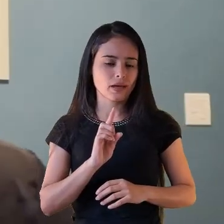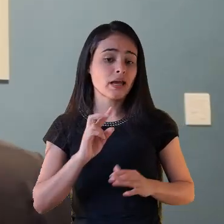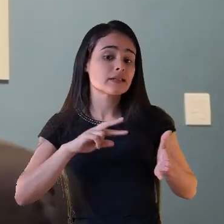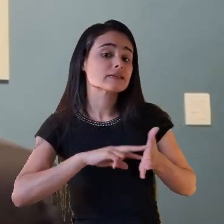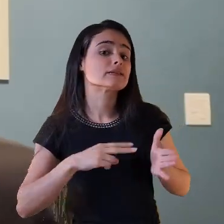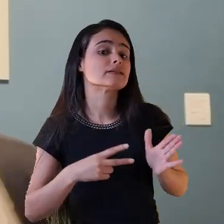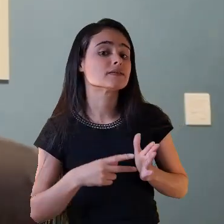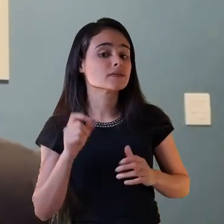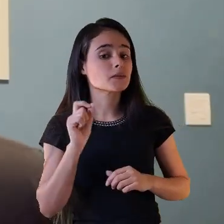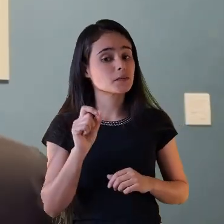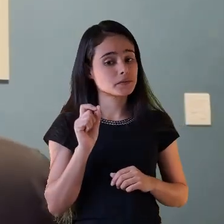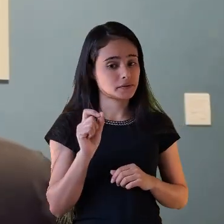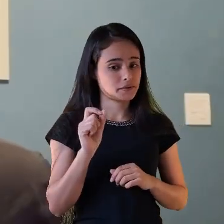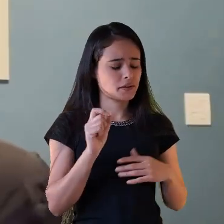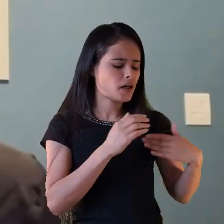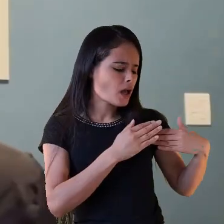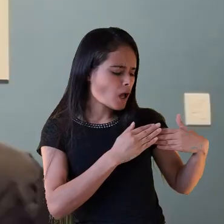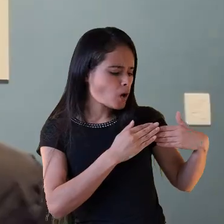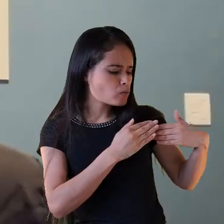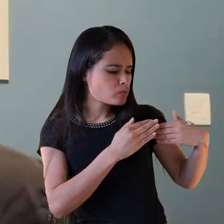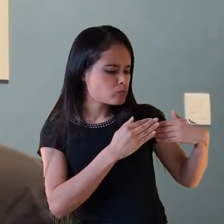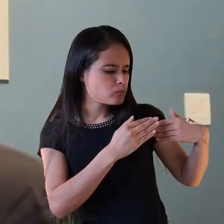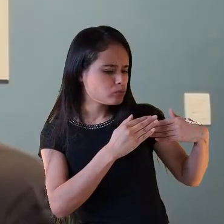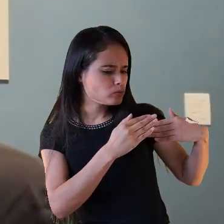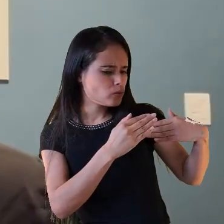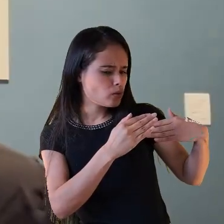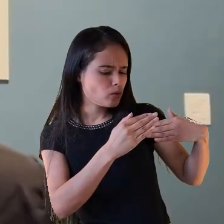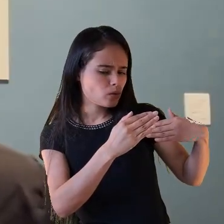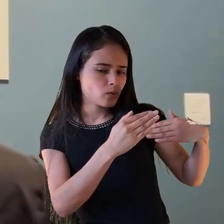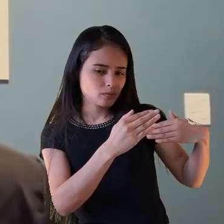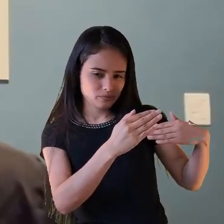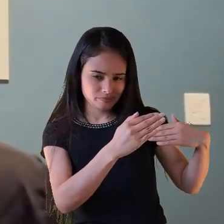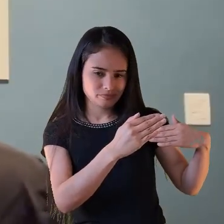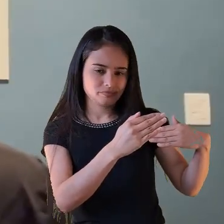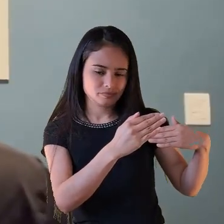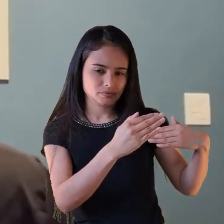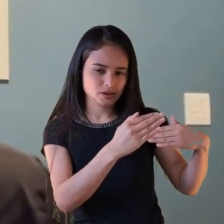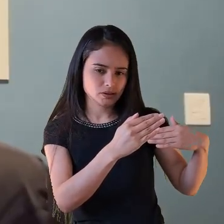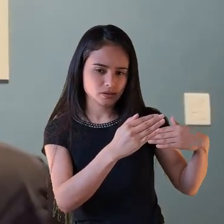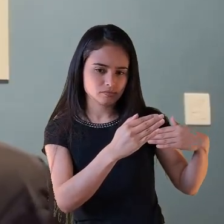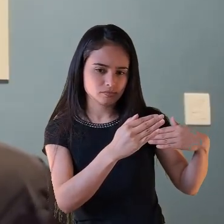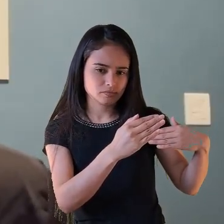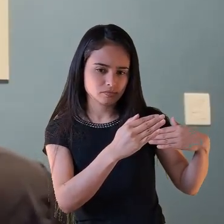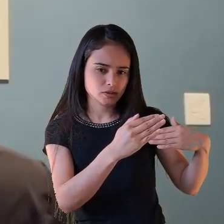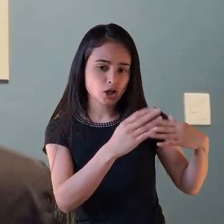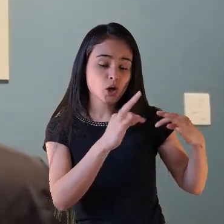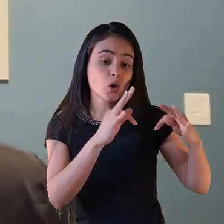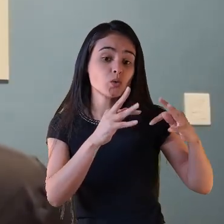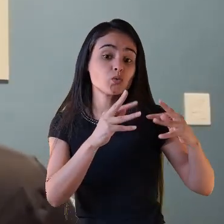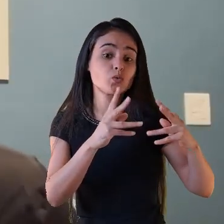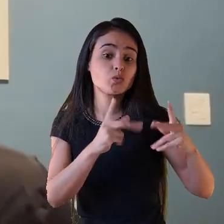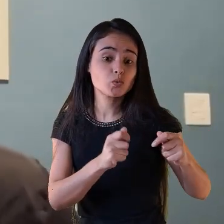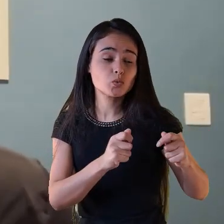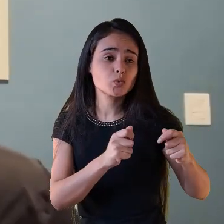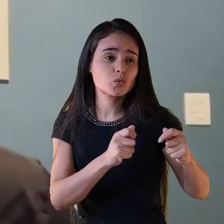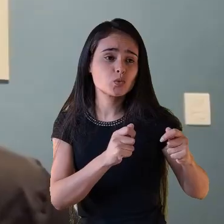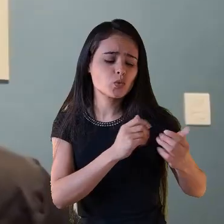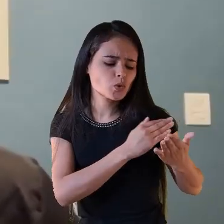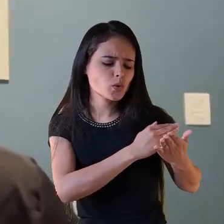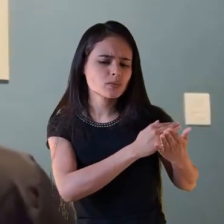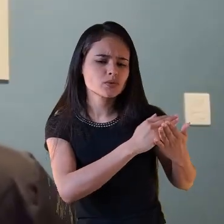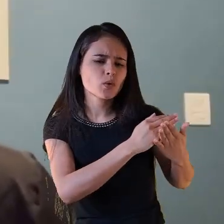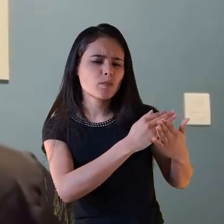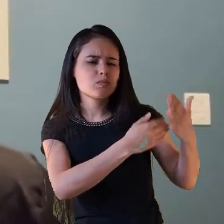linha que, por exemplo, teve um expoente mais de 100 anos atrás, que é o Manuel Raimundo Quirino, que